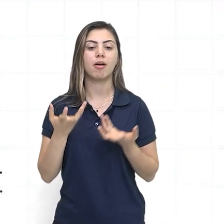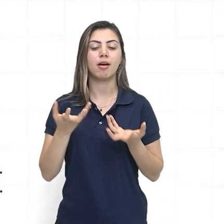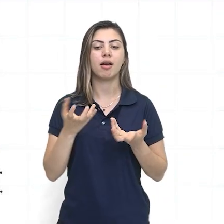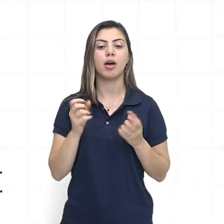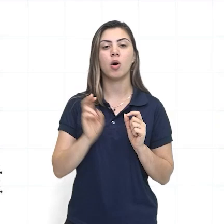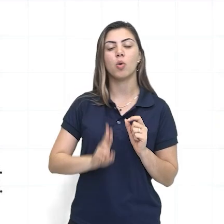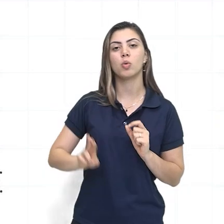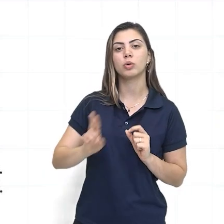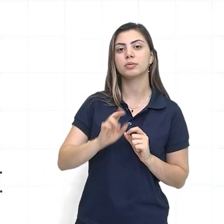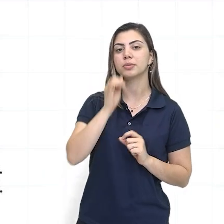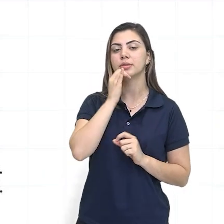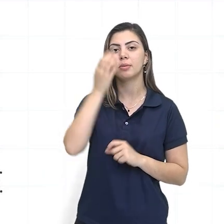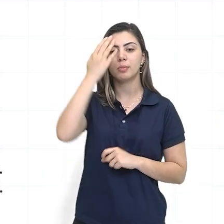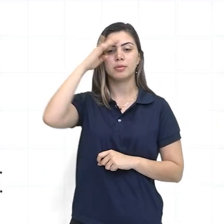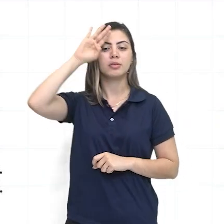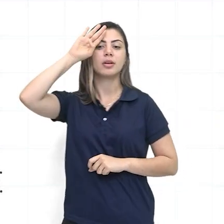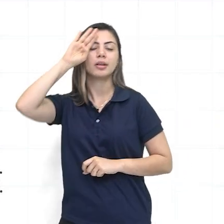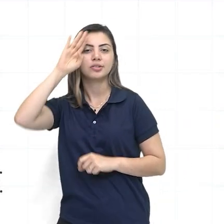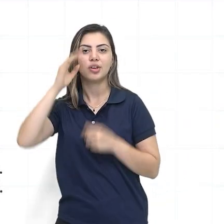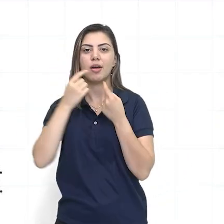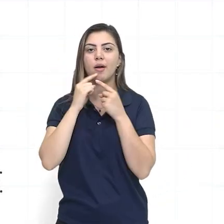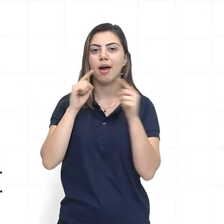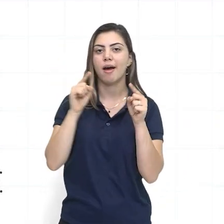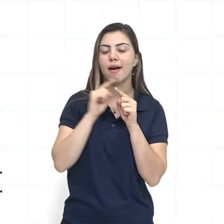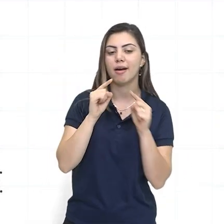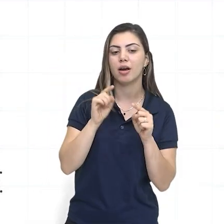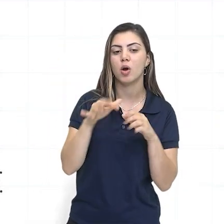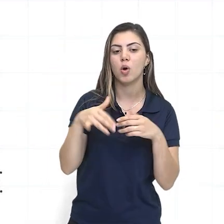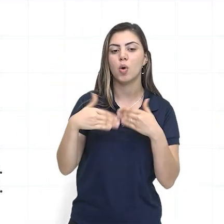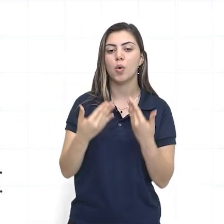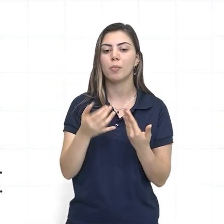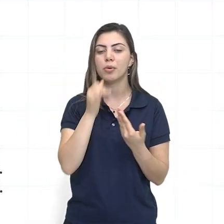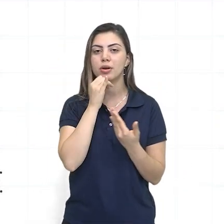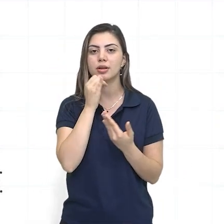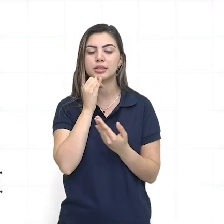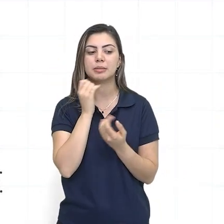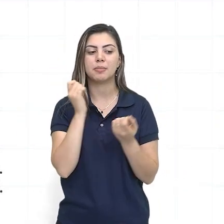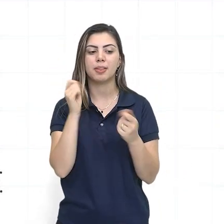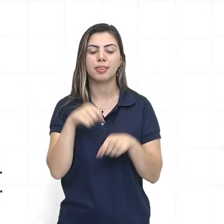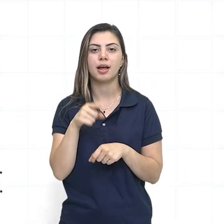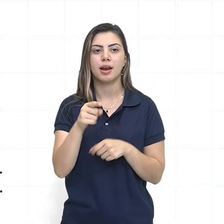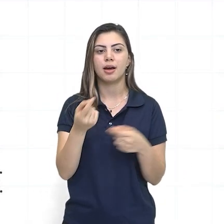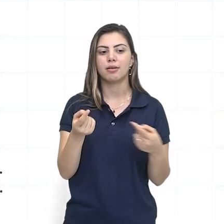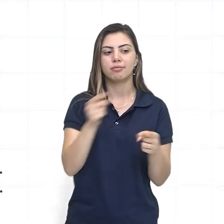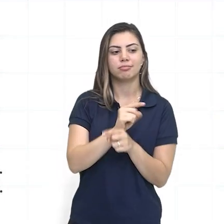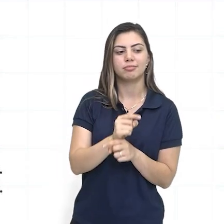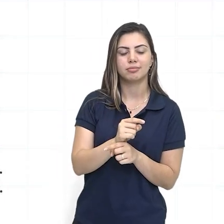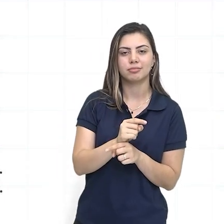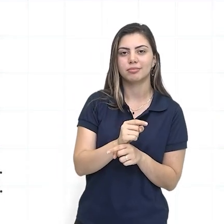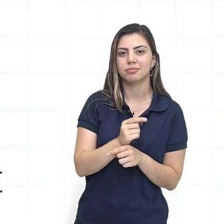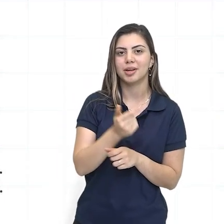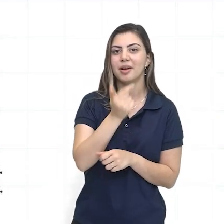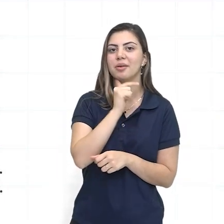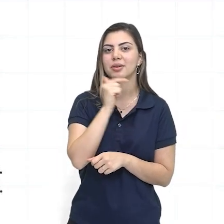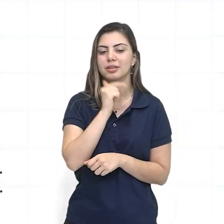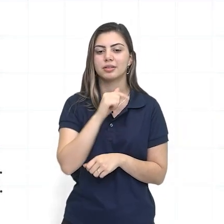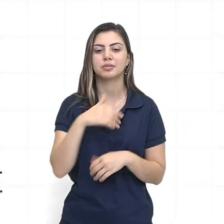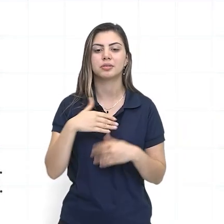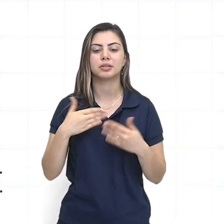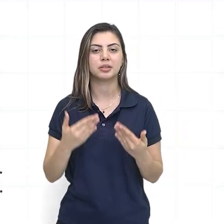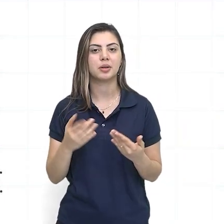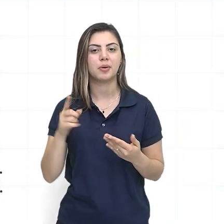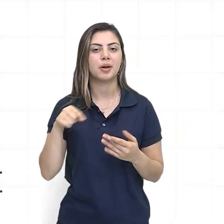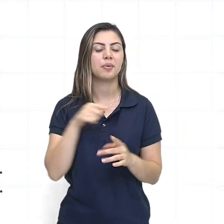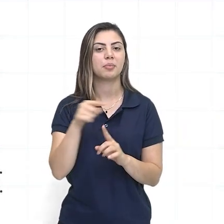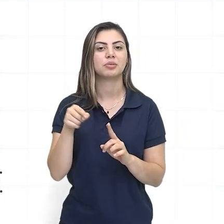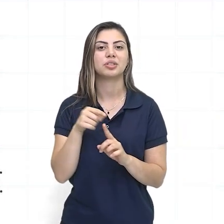inesperado, o exagero, a crítica ou a quebra de lógica para provocar o riso. Então, o principal objetivo do humor é o